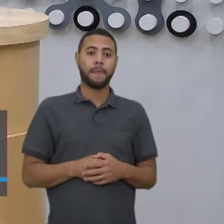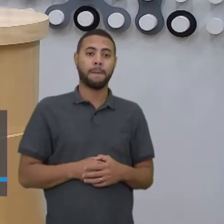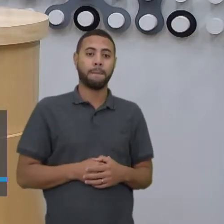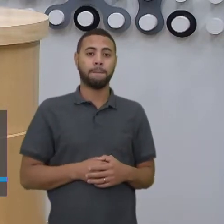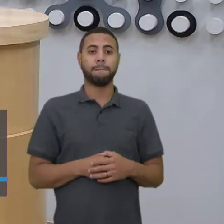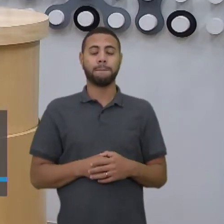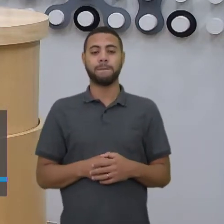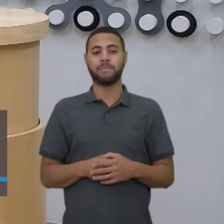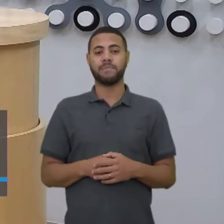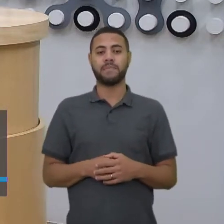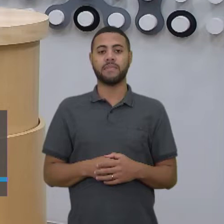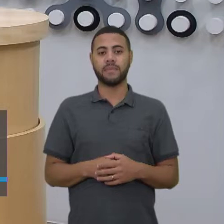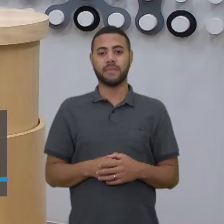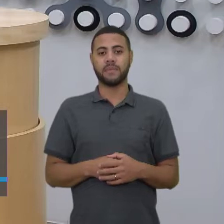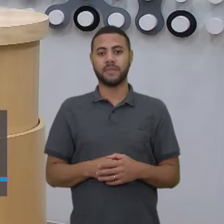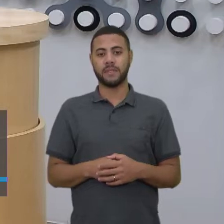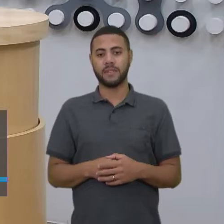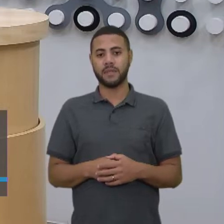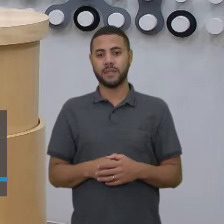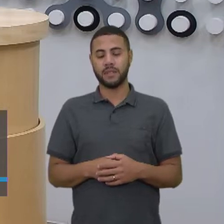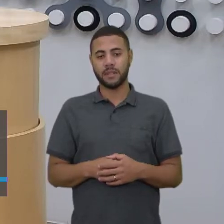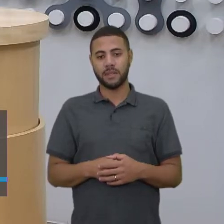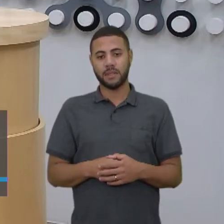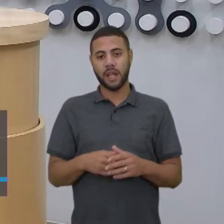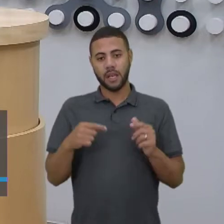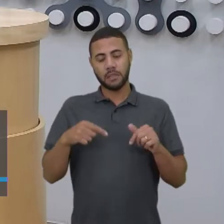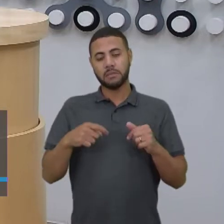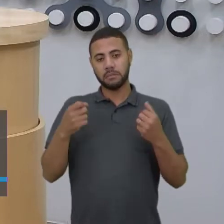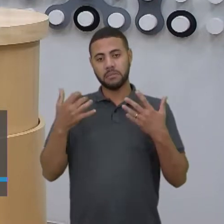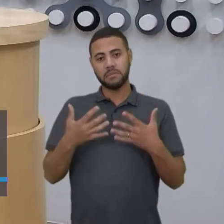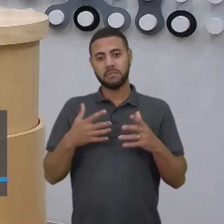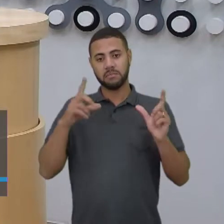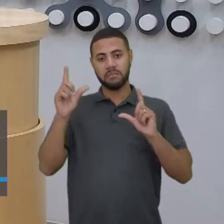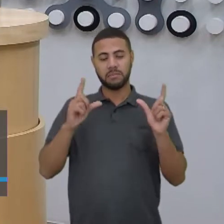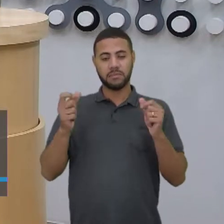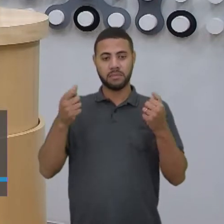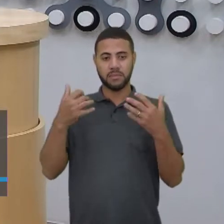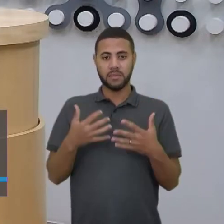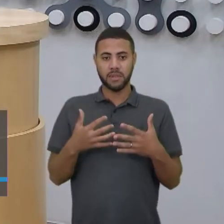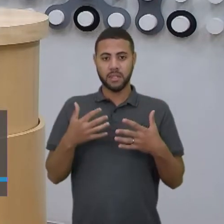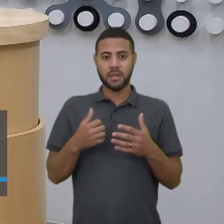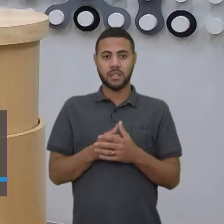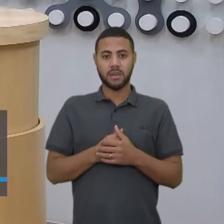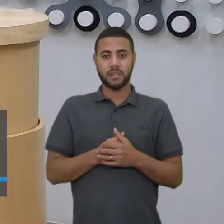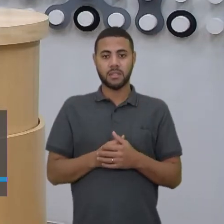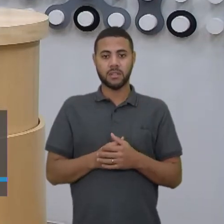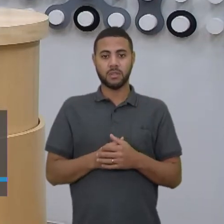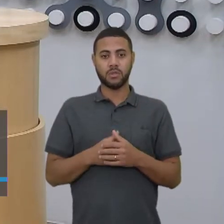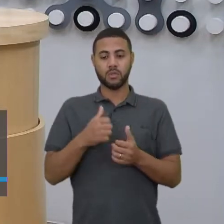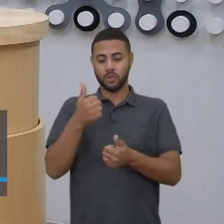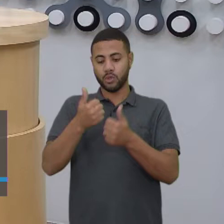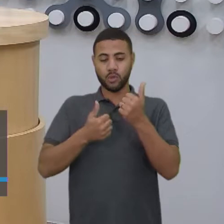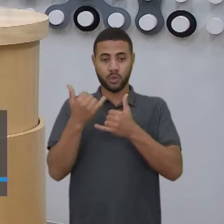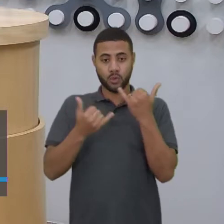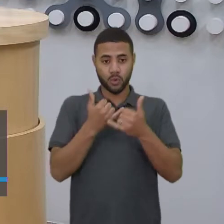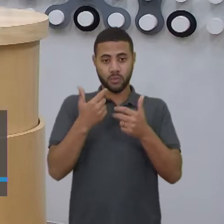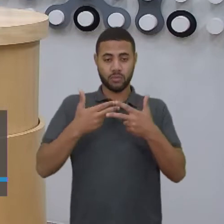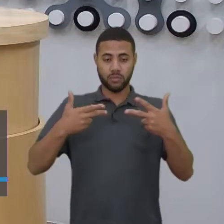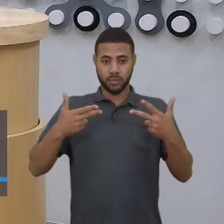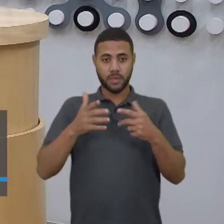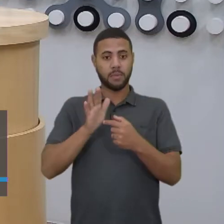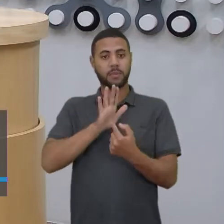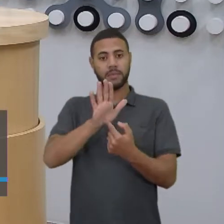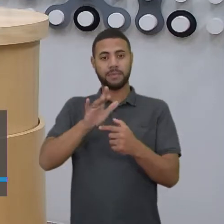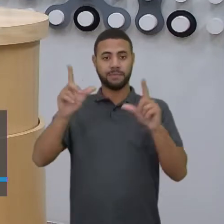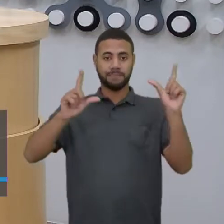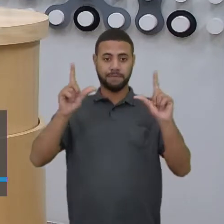Porque eu sempre quis falar isso num programa de TV. Estou assistindo um programa de TV aqui. Um programa esportivo. No frigir dos ovos, vamos lá. A gente tem que transpor isso para as mídias.